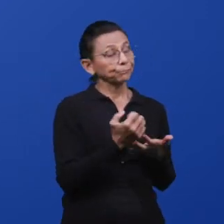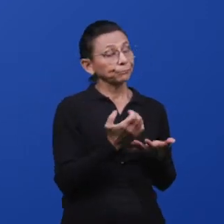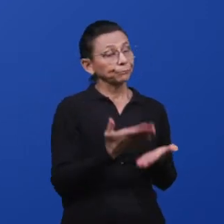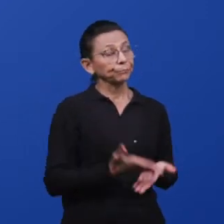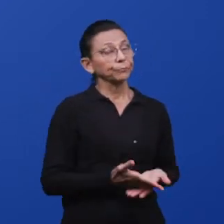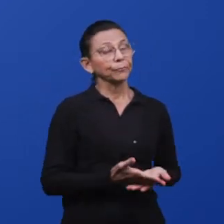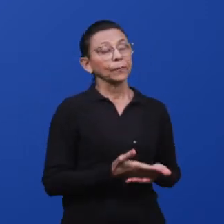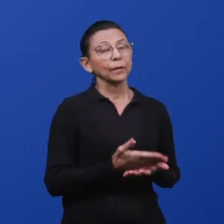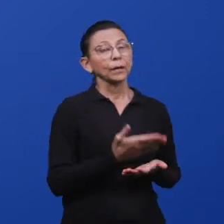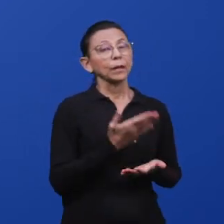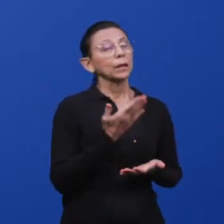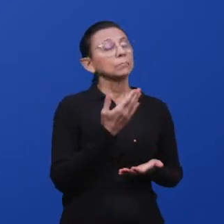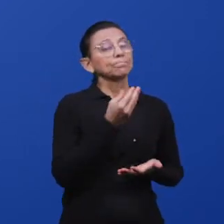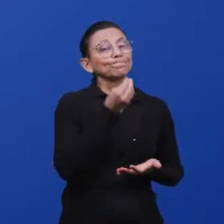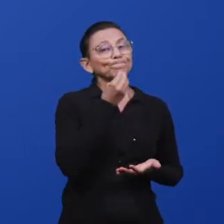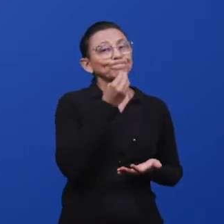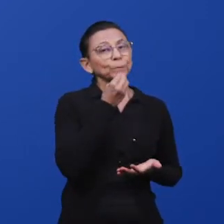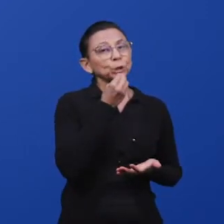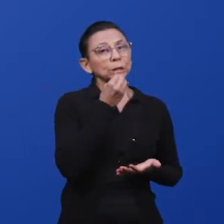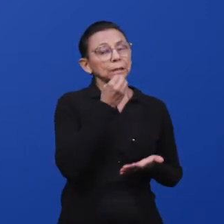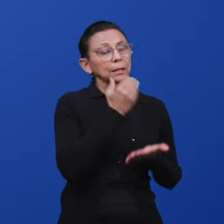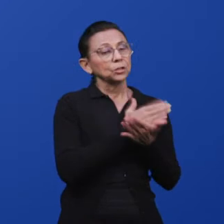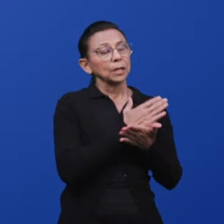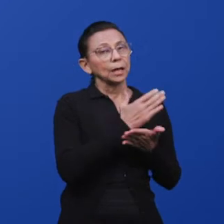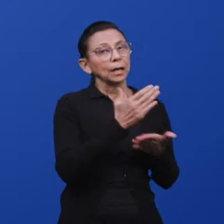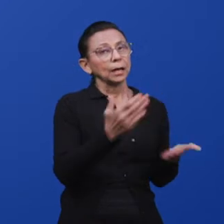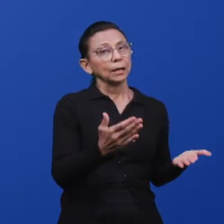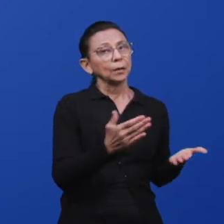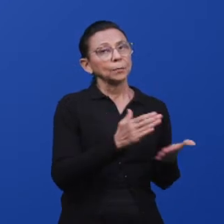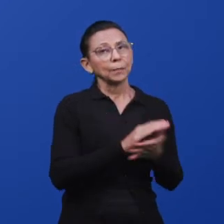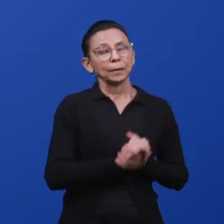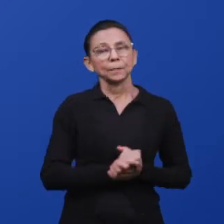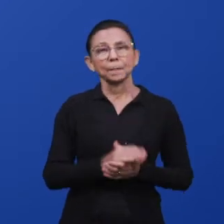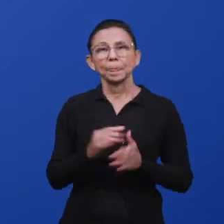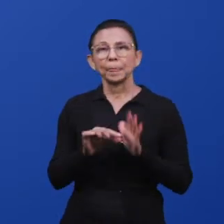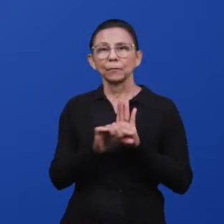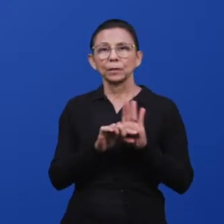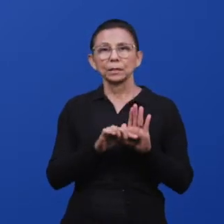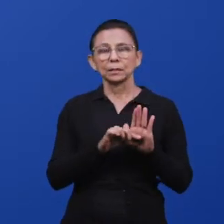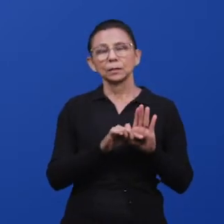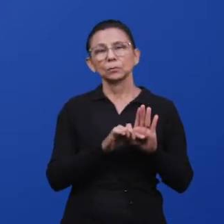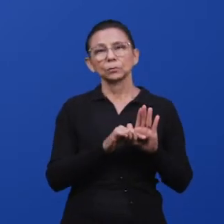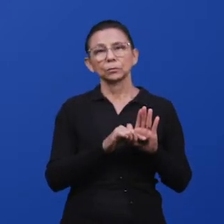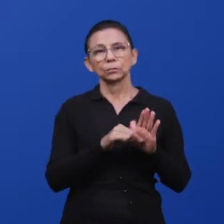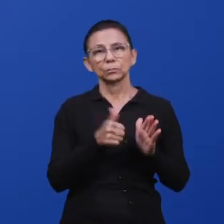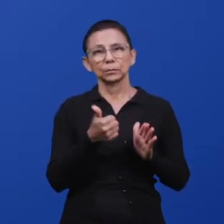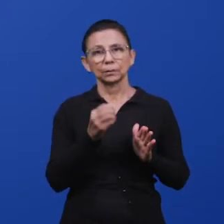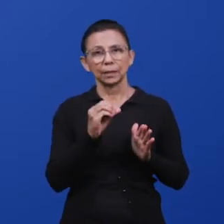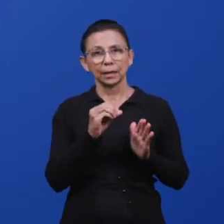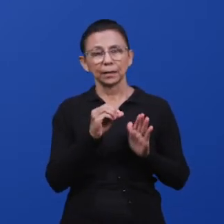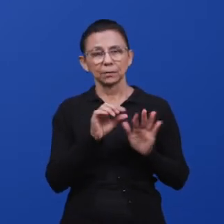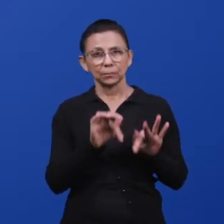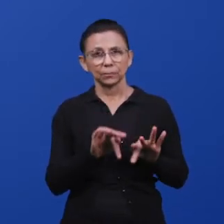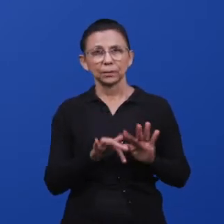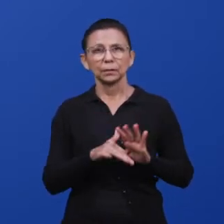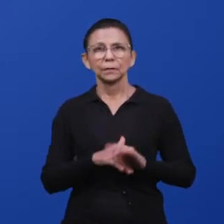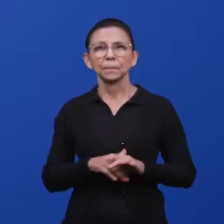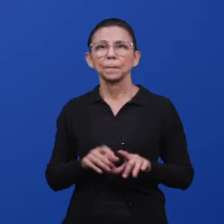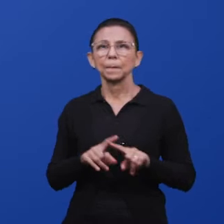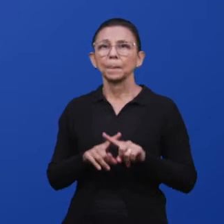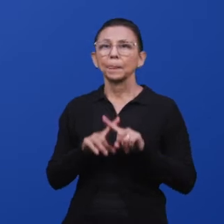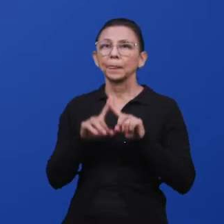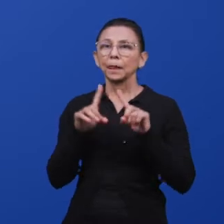se alimentar do Cordeiro. Em Êxodo 12, versículo 10, no seu final, diz assim: mas o que